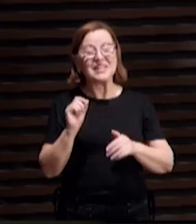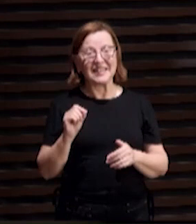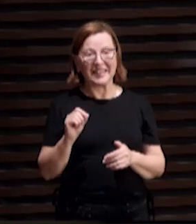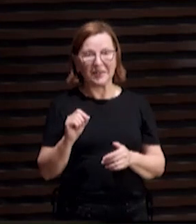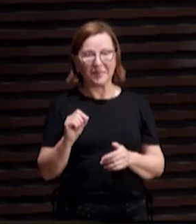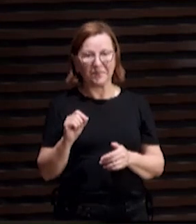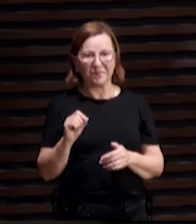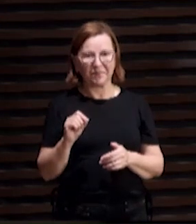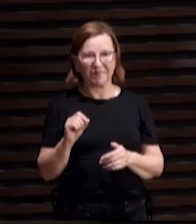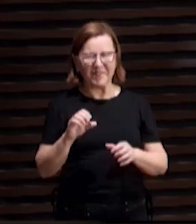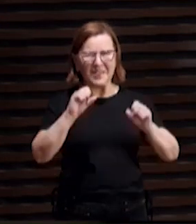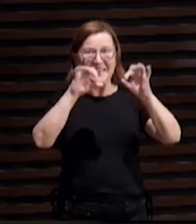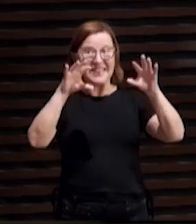o